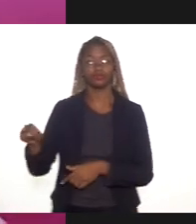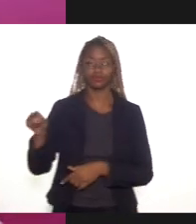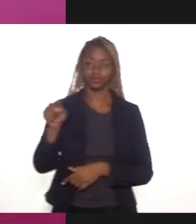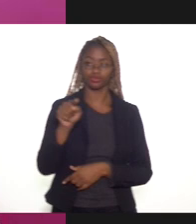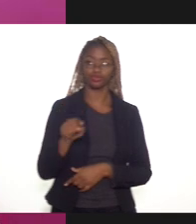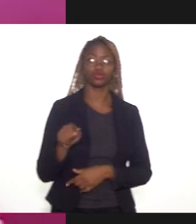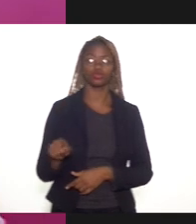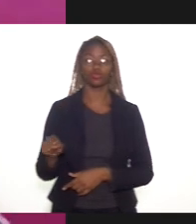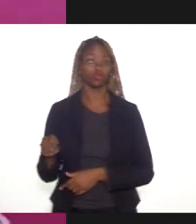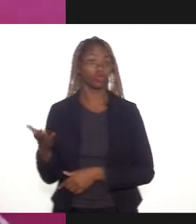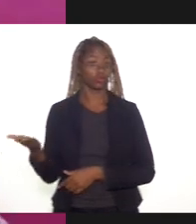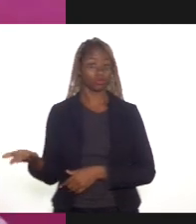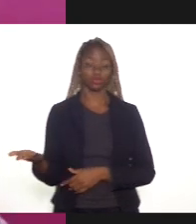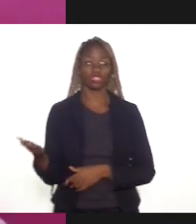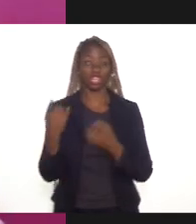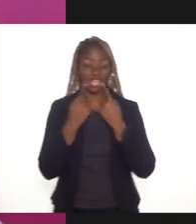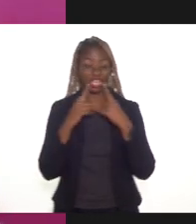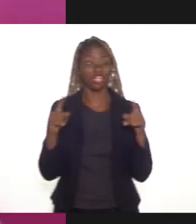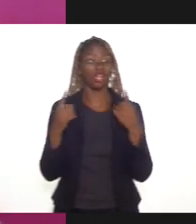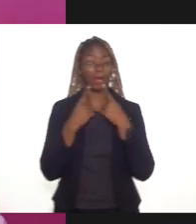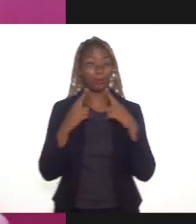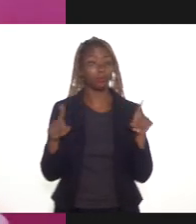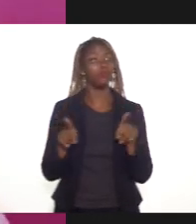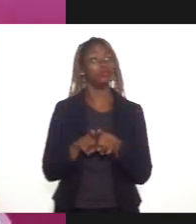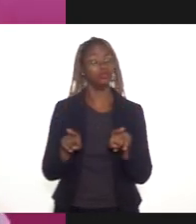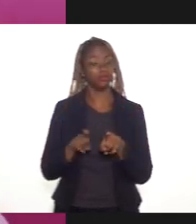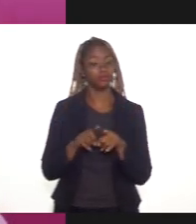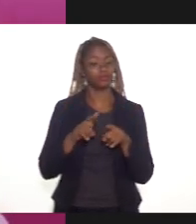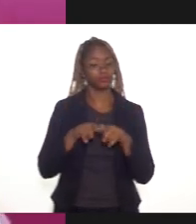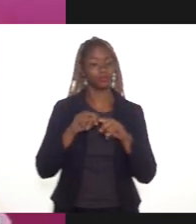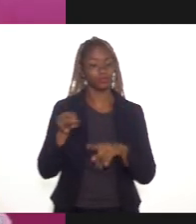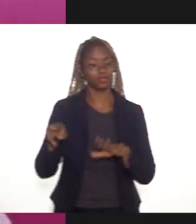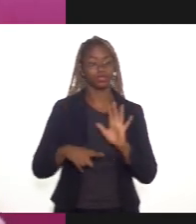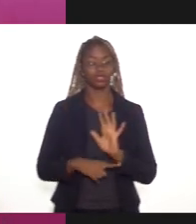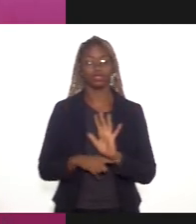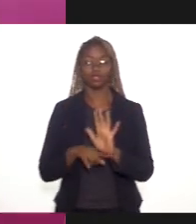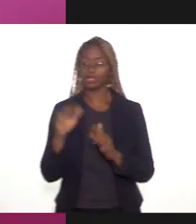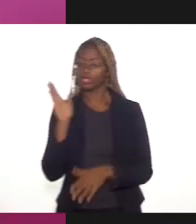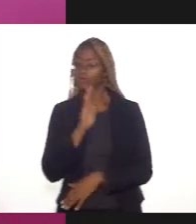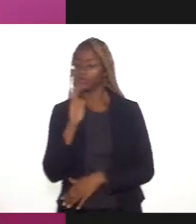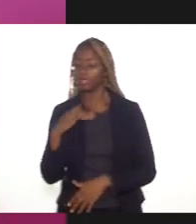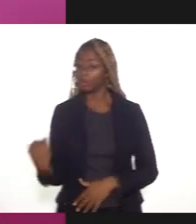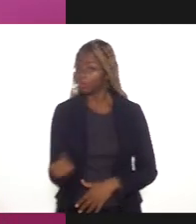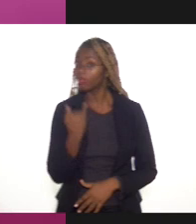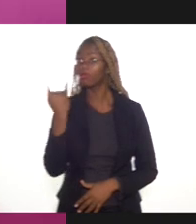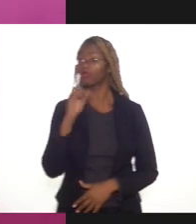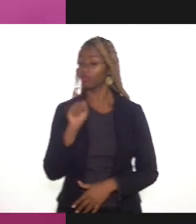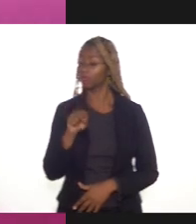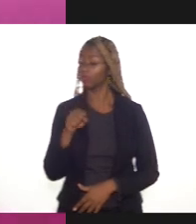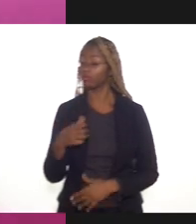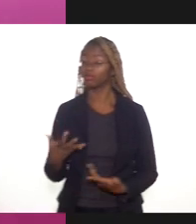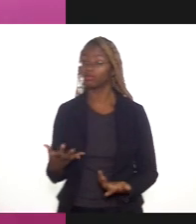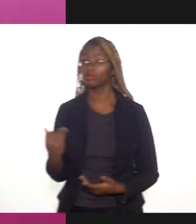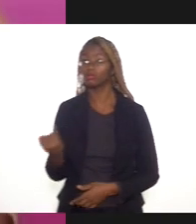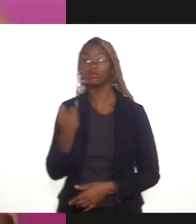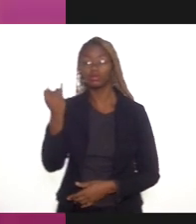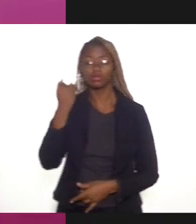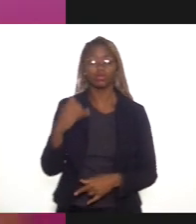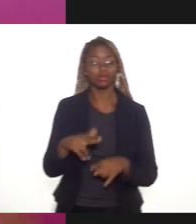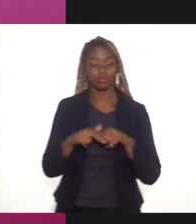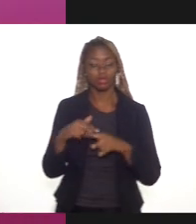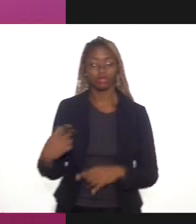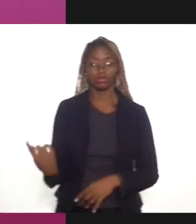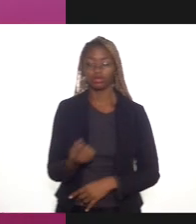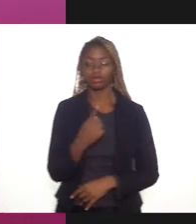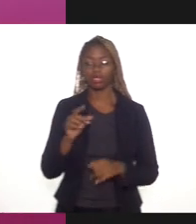estão aí reclamando também, porque essa ajuda emergencial é fundamental para que a gente faça com que